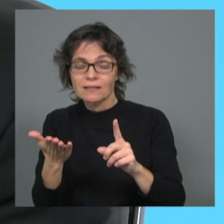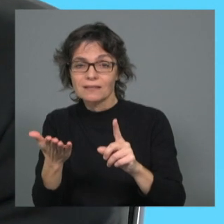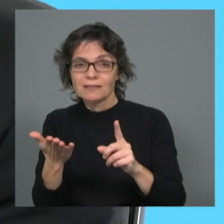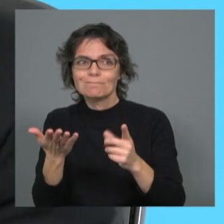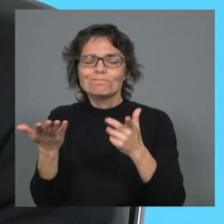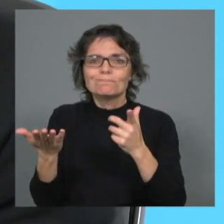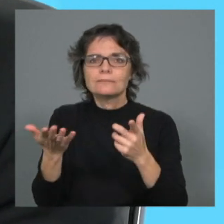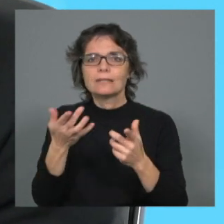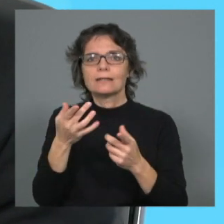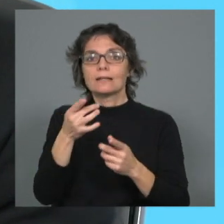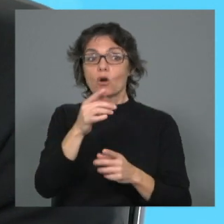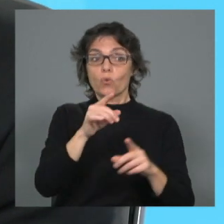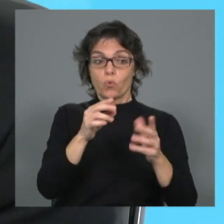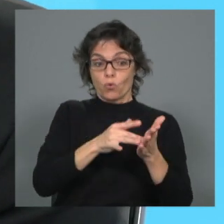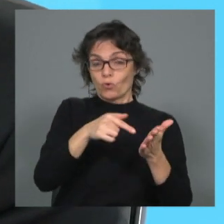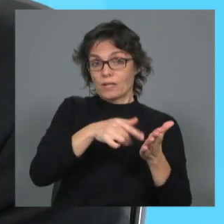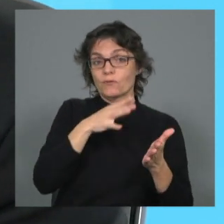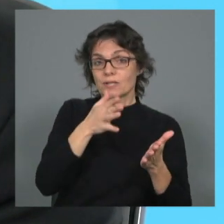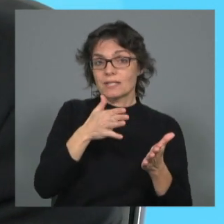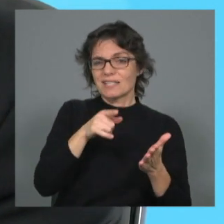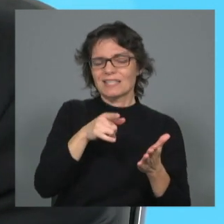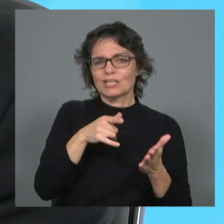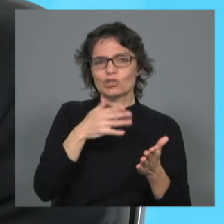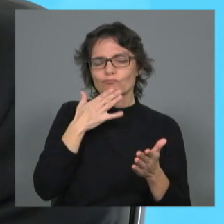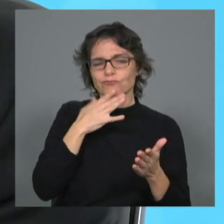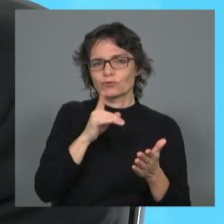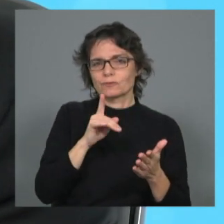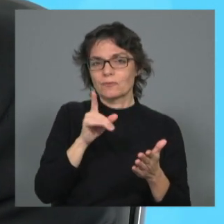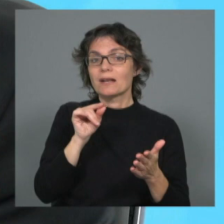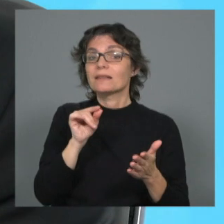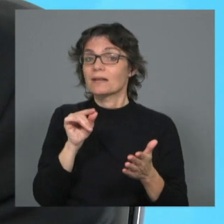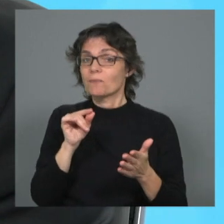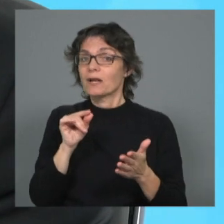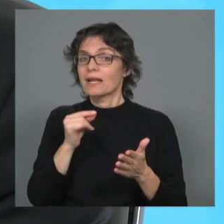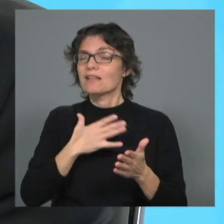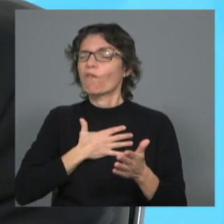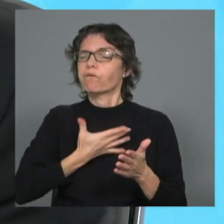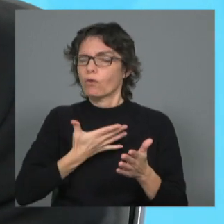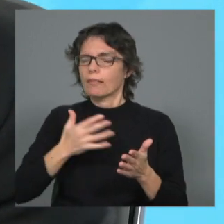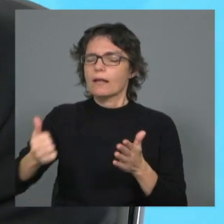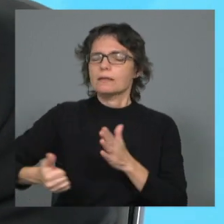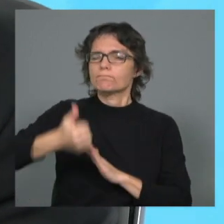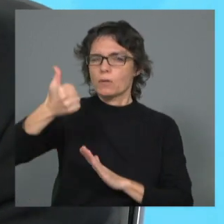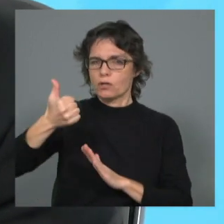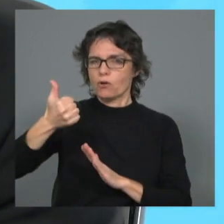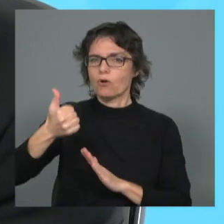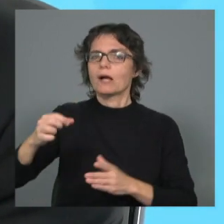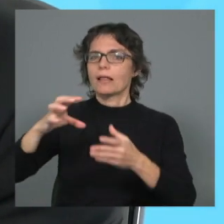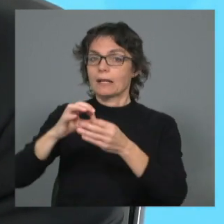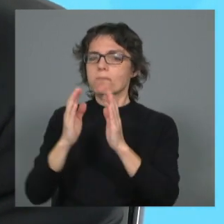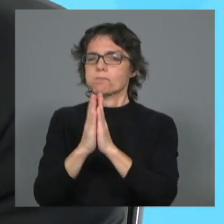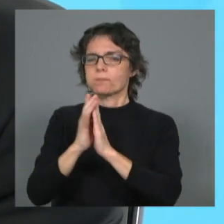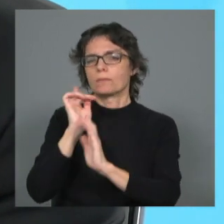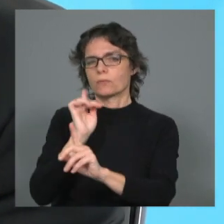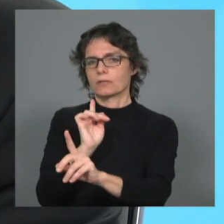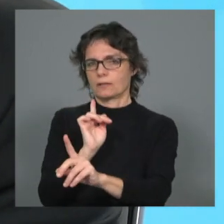basta. E ele refere que há também uma dimensão religiosa nessa transcendência, nessa superação. E essa